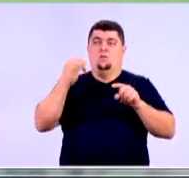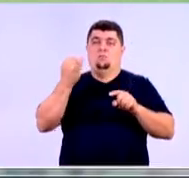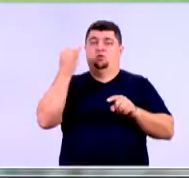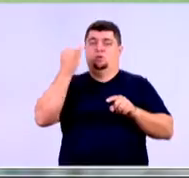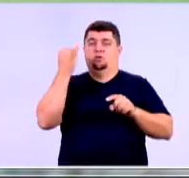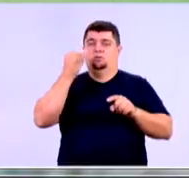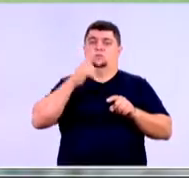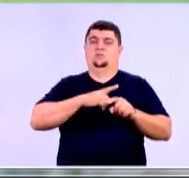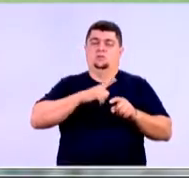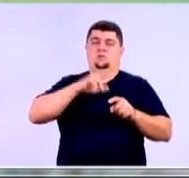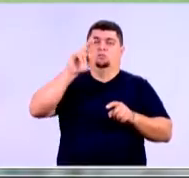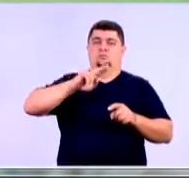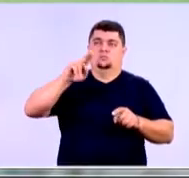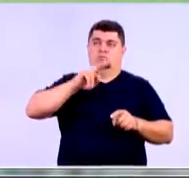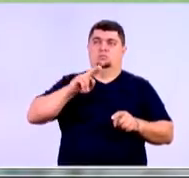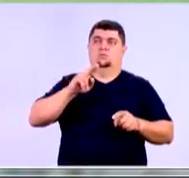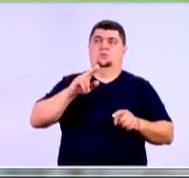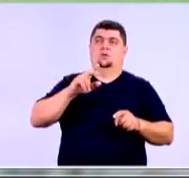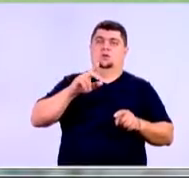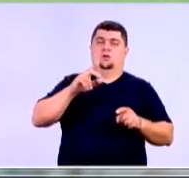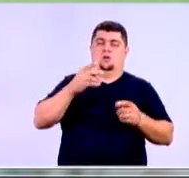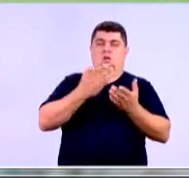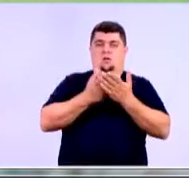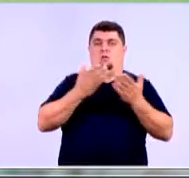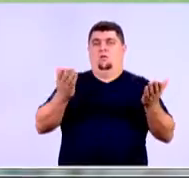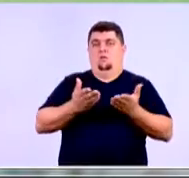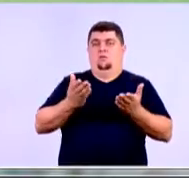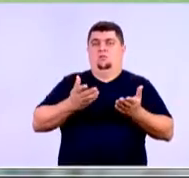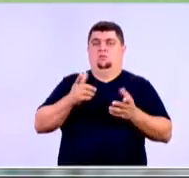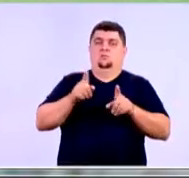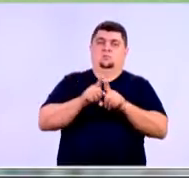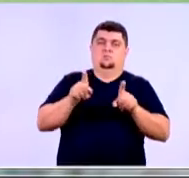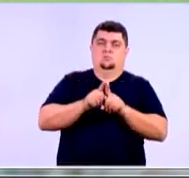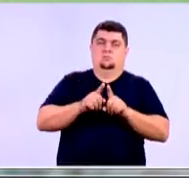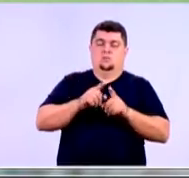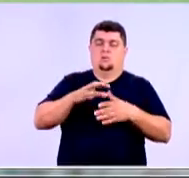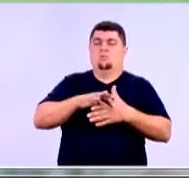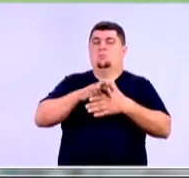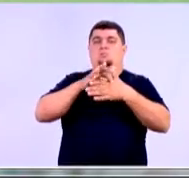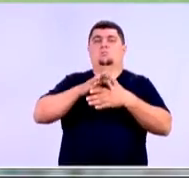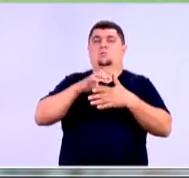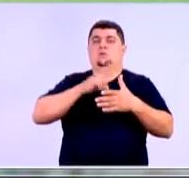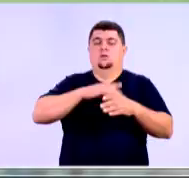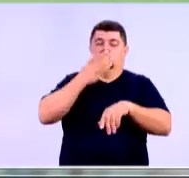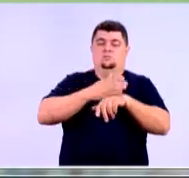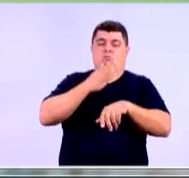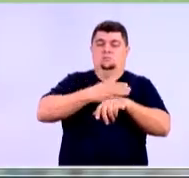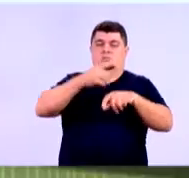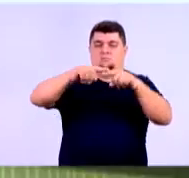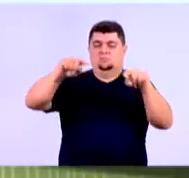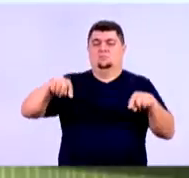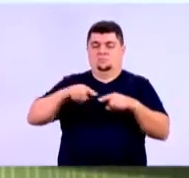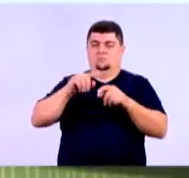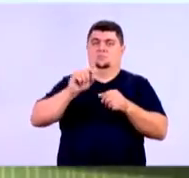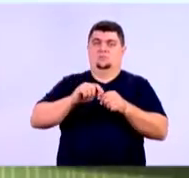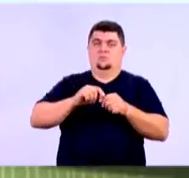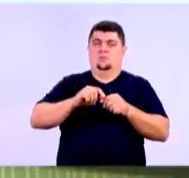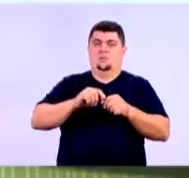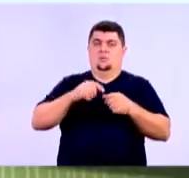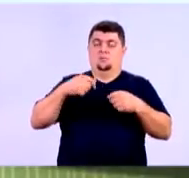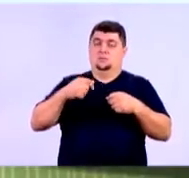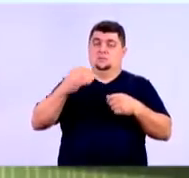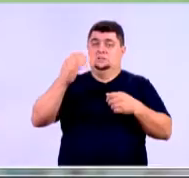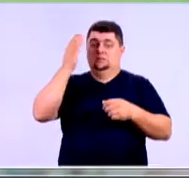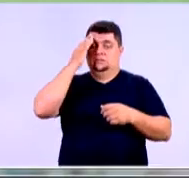gente vai utilizar, vamos utilizá-las um pouco na aula de hoje e vamos utilizá-las principalmente para fazer atividade de percurso. Então, eu gostaria que vocês